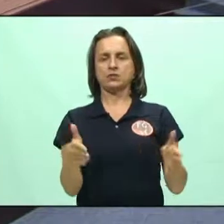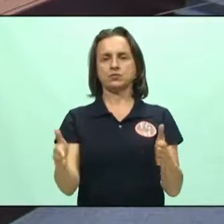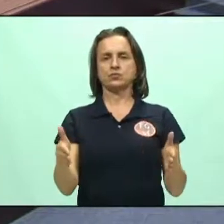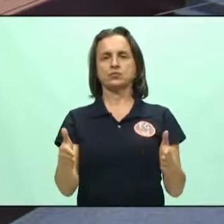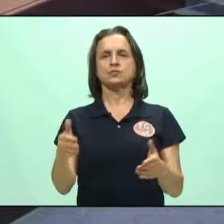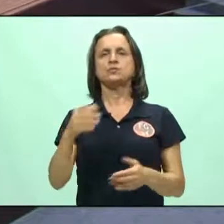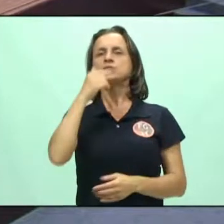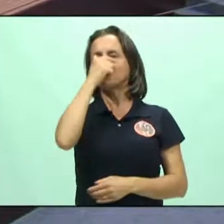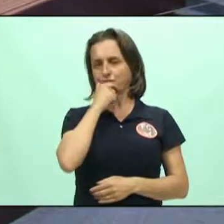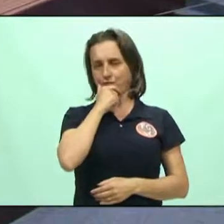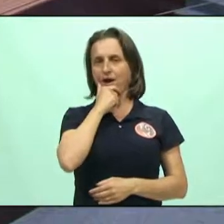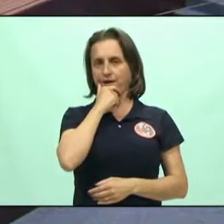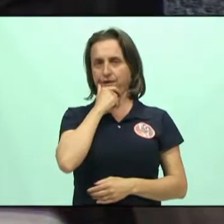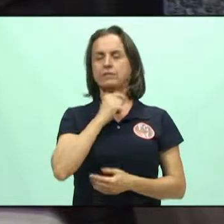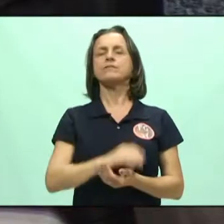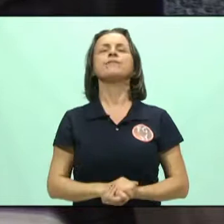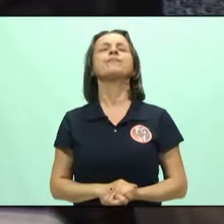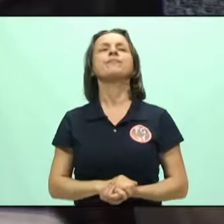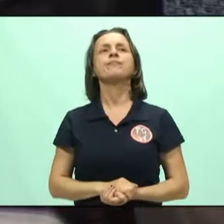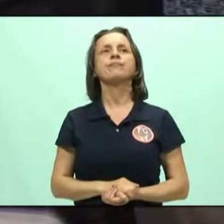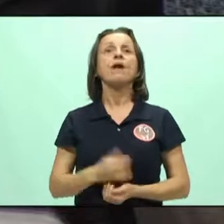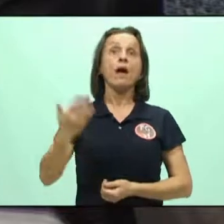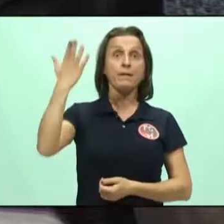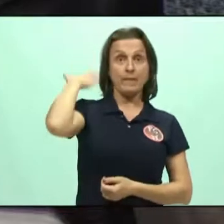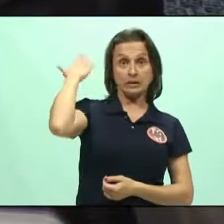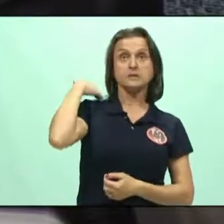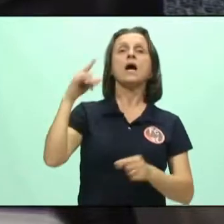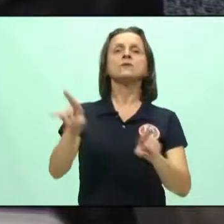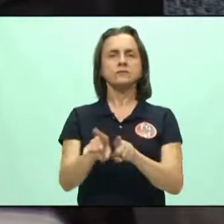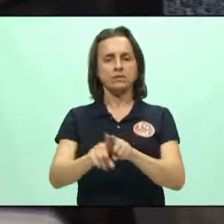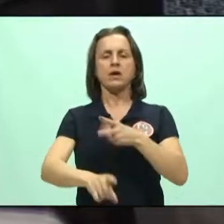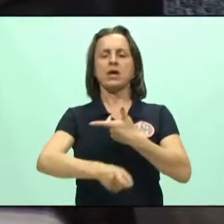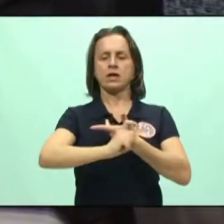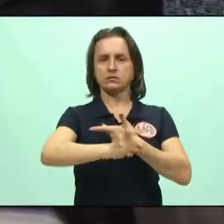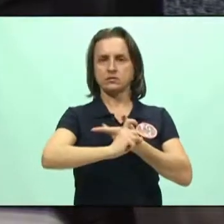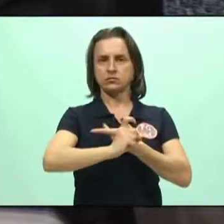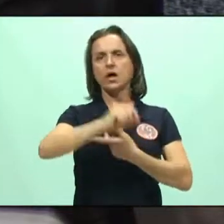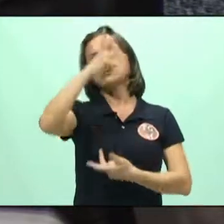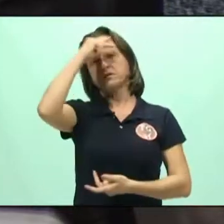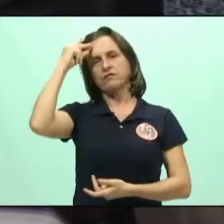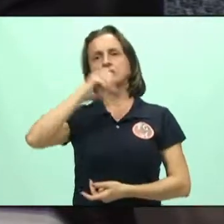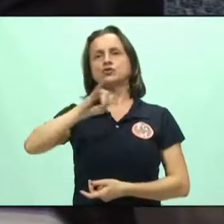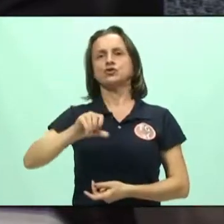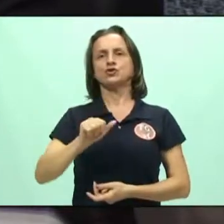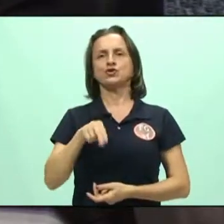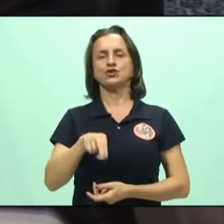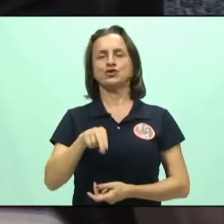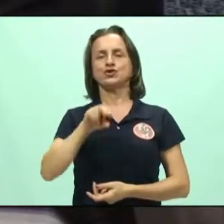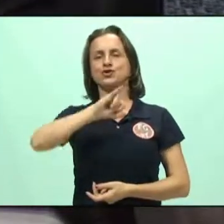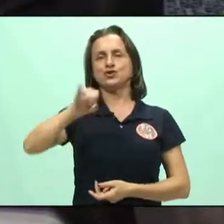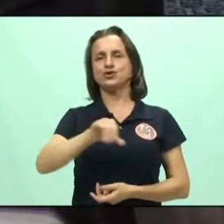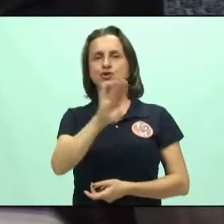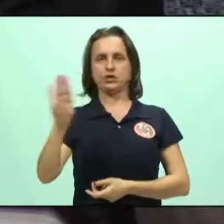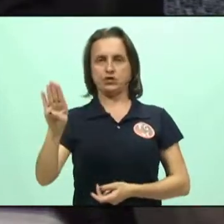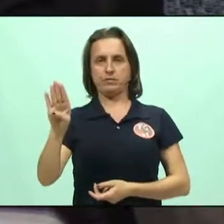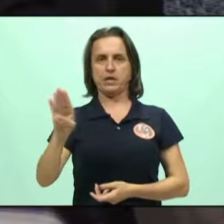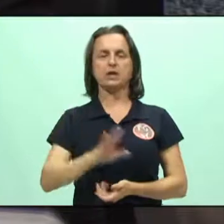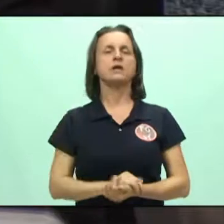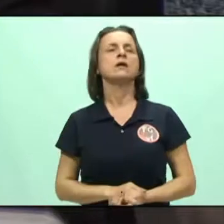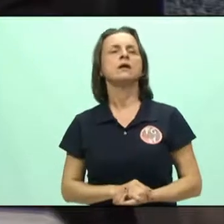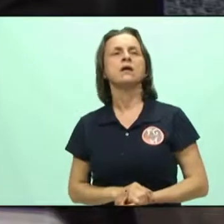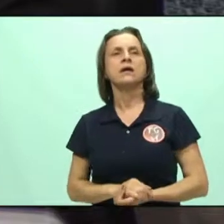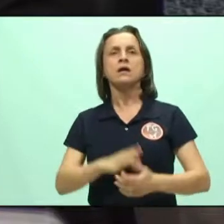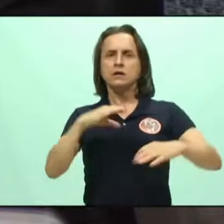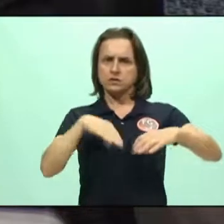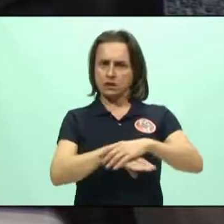no Mandato do de Jandir e foi sim uma pressão muito grande dos Comerciantes né porque por comércio foi muito importante o estacionamento